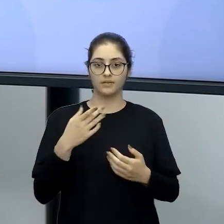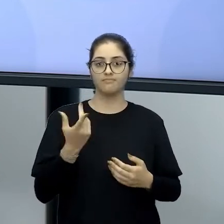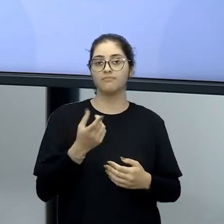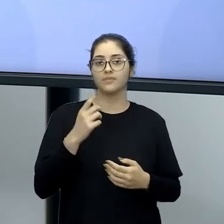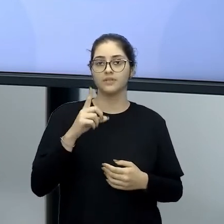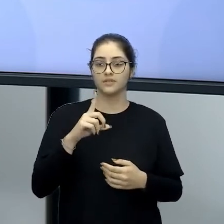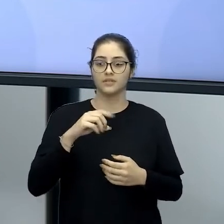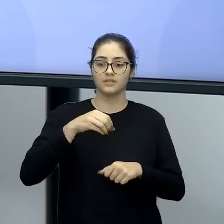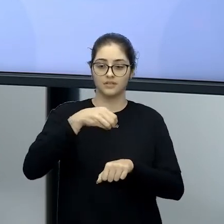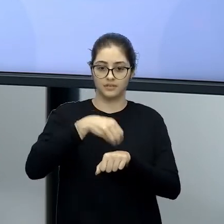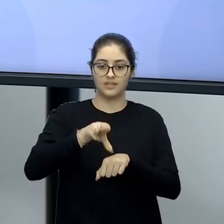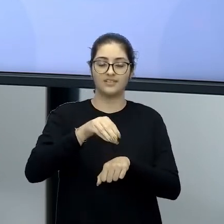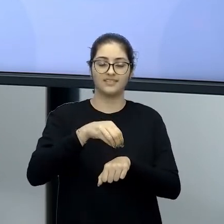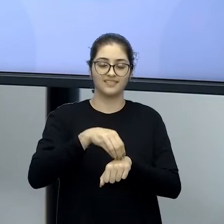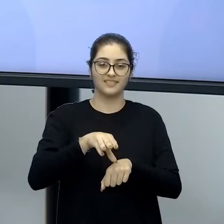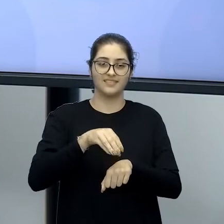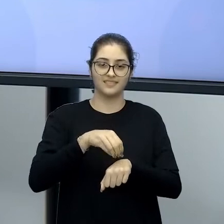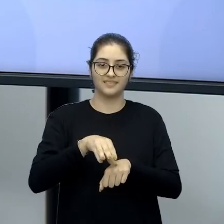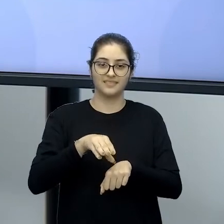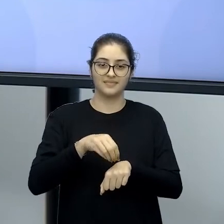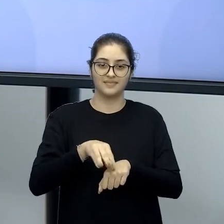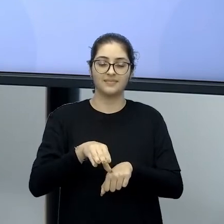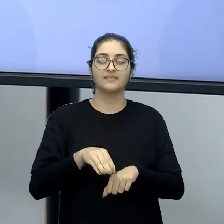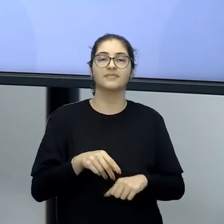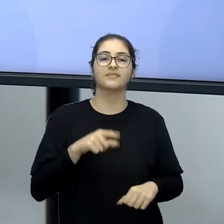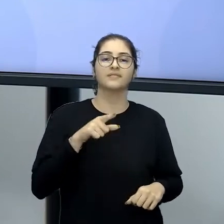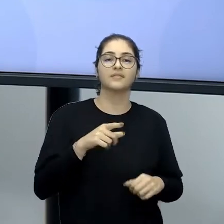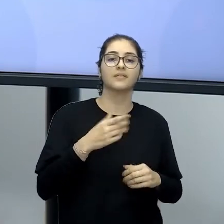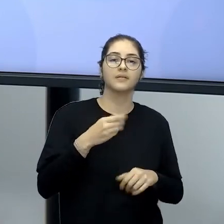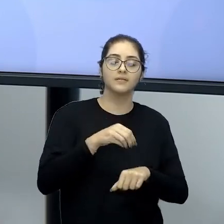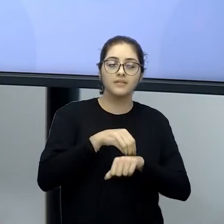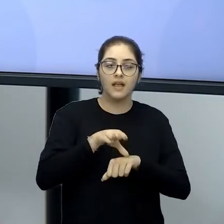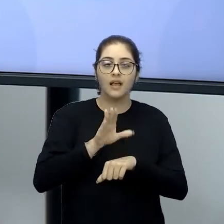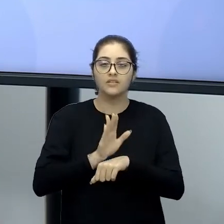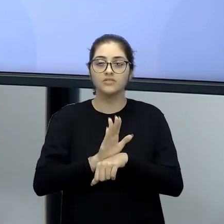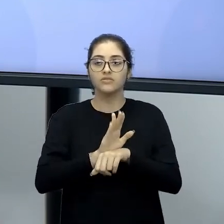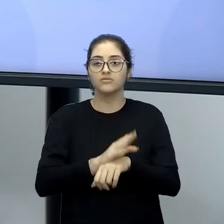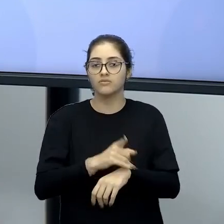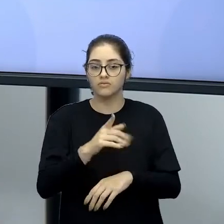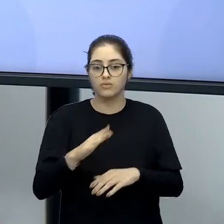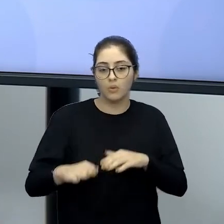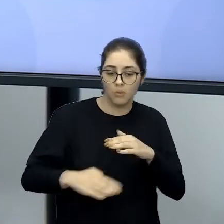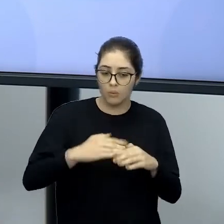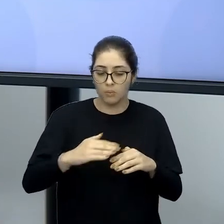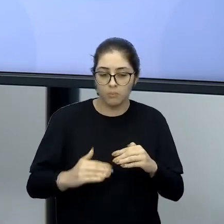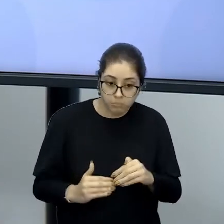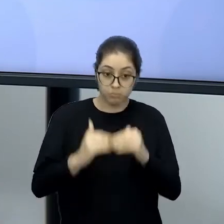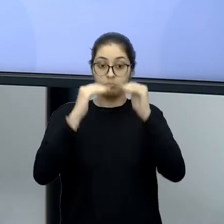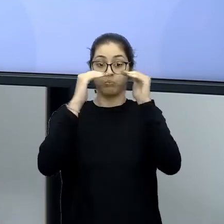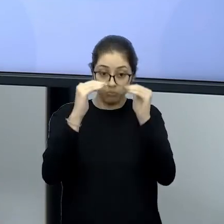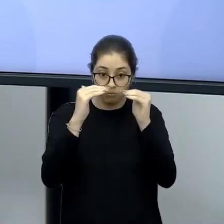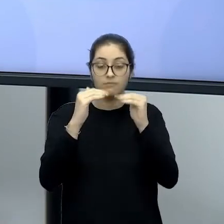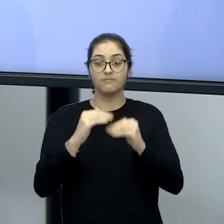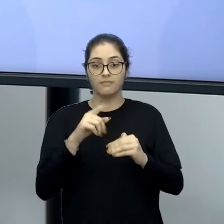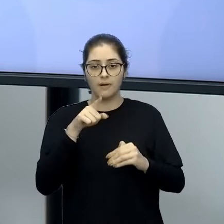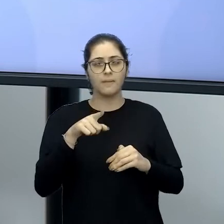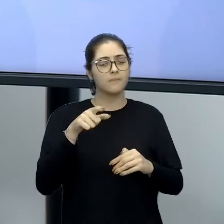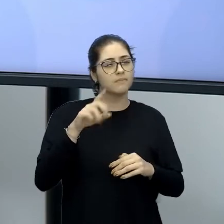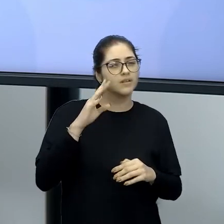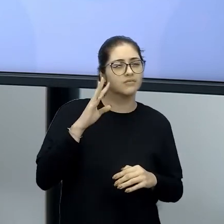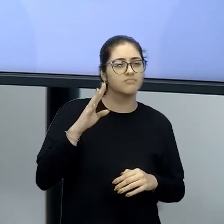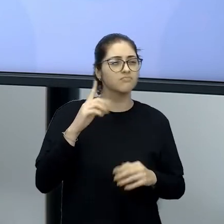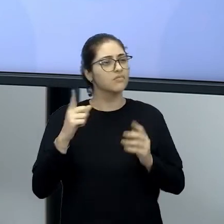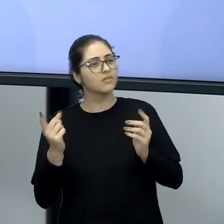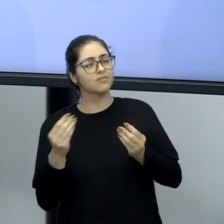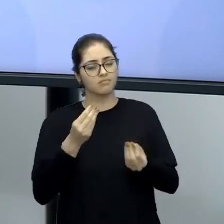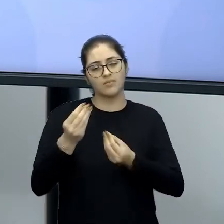e alterar esses planos. Pode ser uma dica aí construtiva, que pode nos alterar e falar, putz, eu devia ter pensado nisso, eu não devia ter